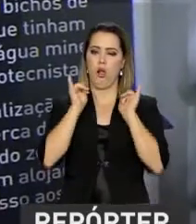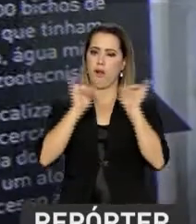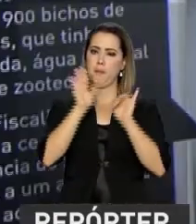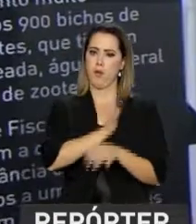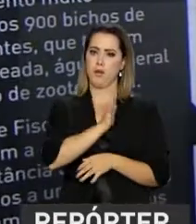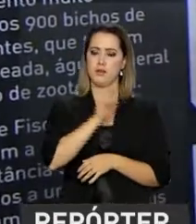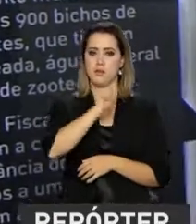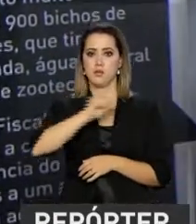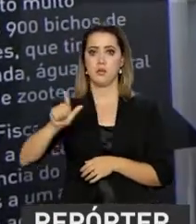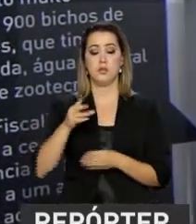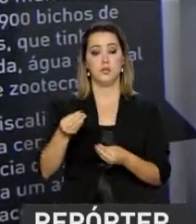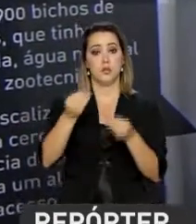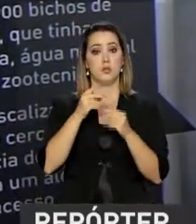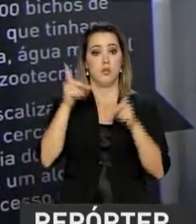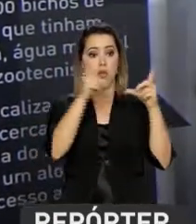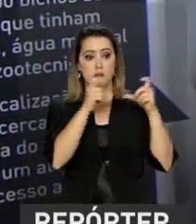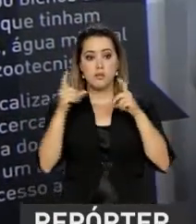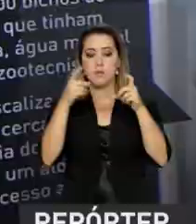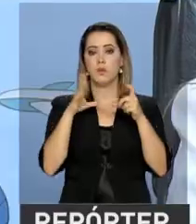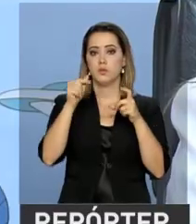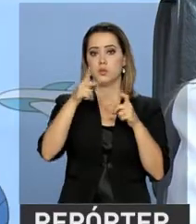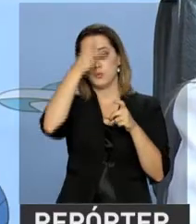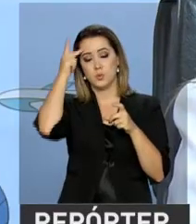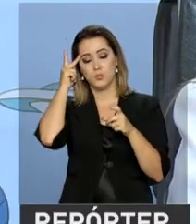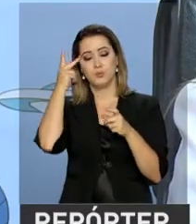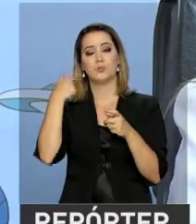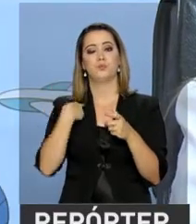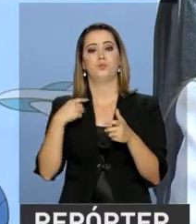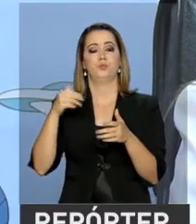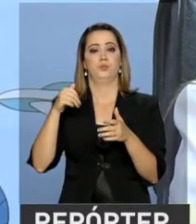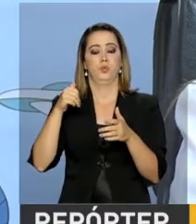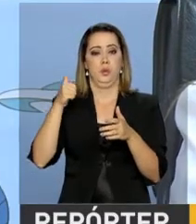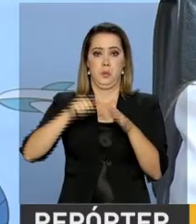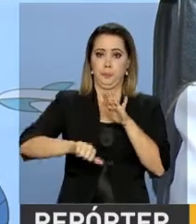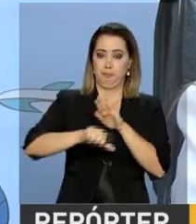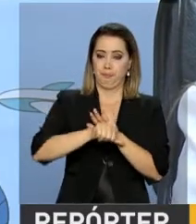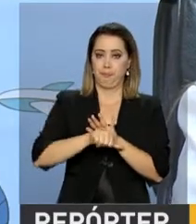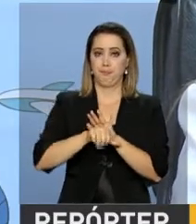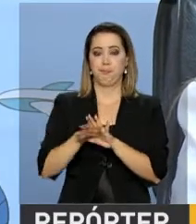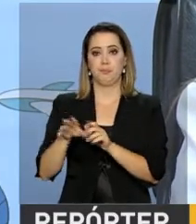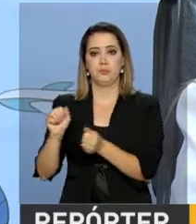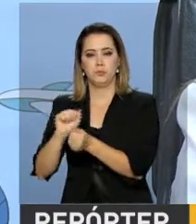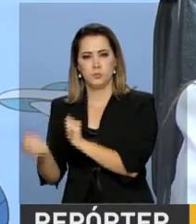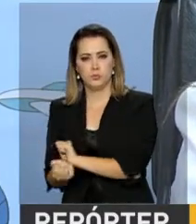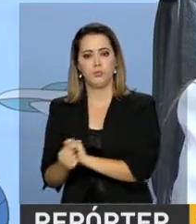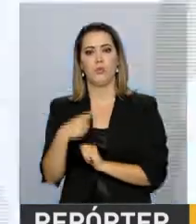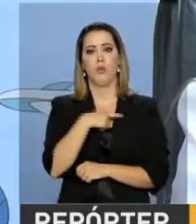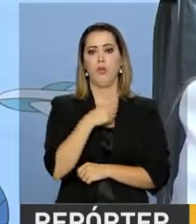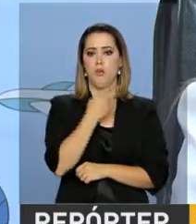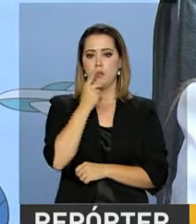e relatos de vítimas de todo tipo de exploração. Nós temos palestras, seminários,